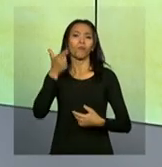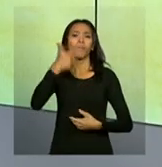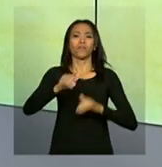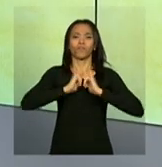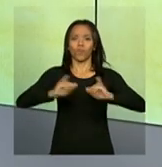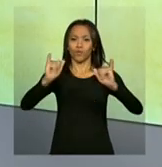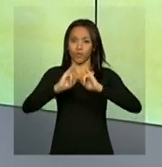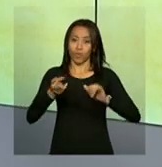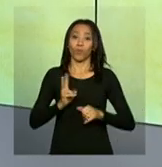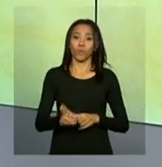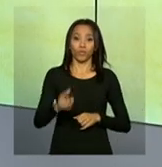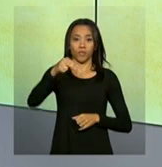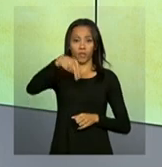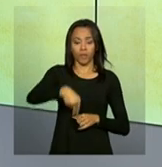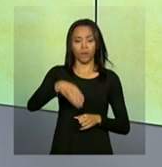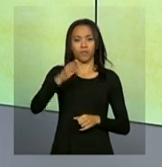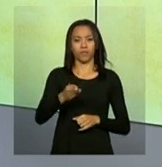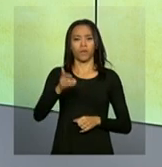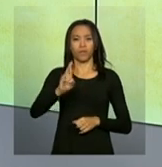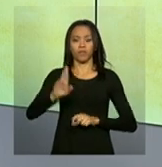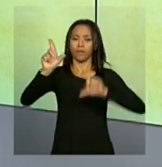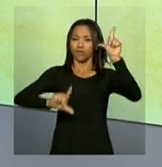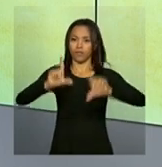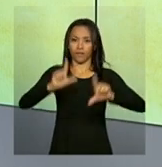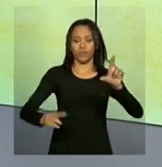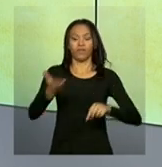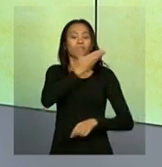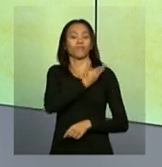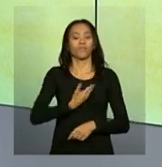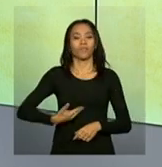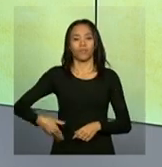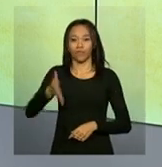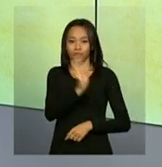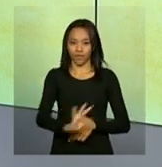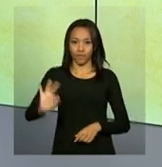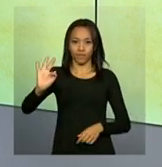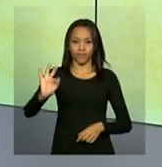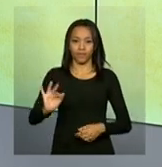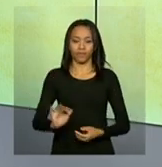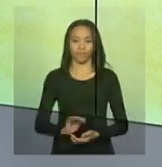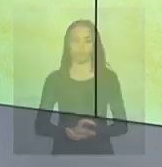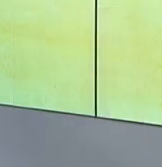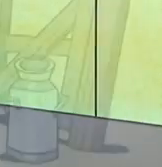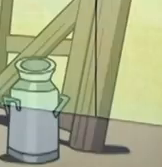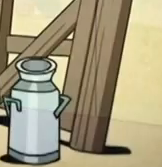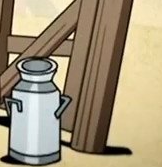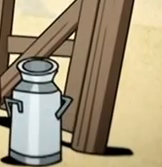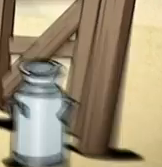outras informações. Continue com a gente aqui na NBR, a TV do Governo Federal.